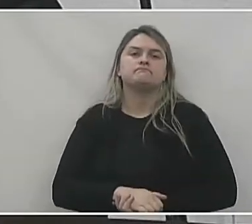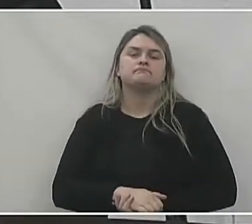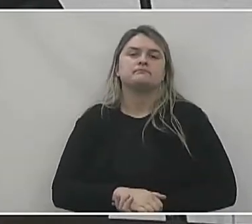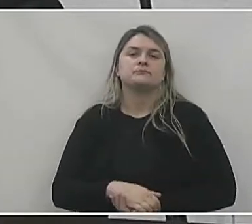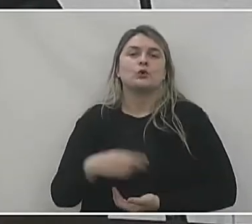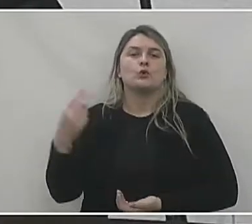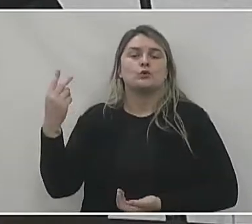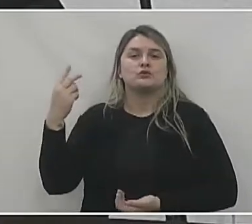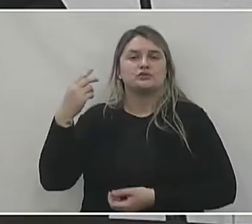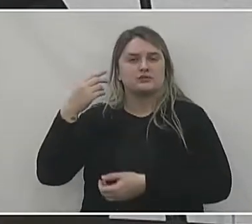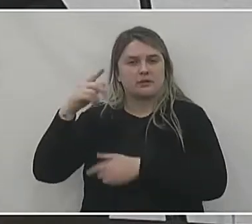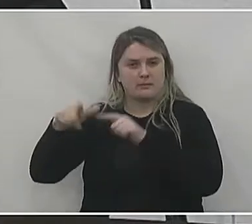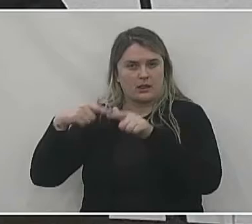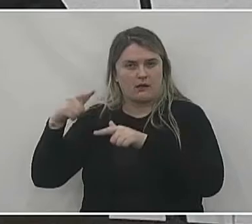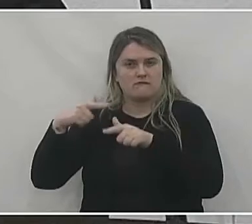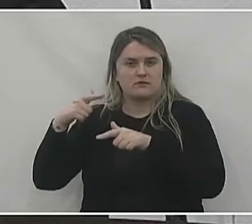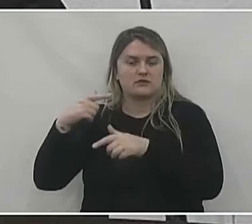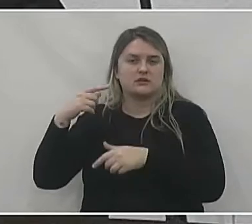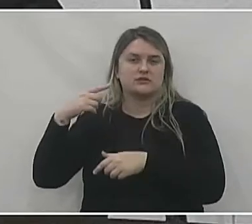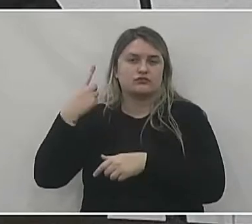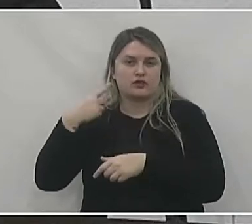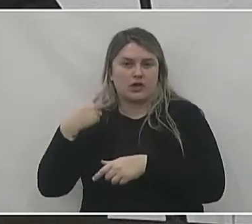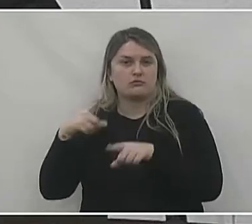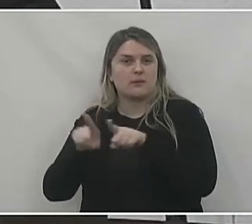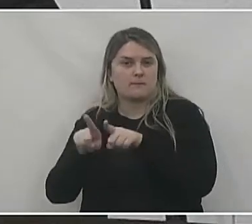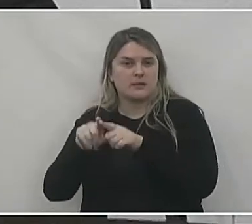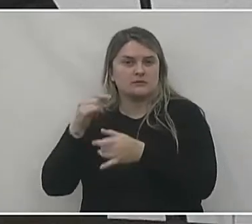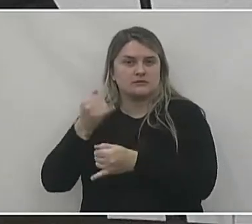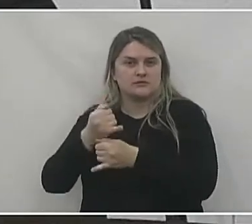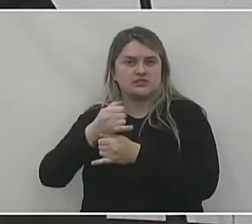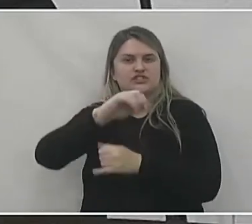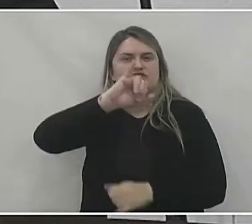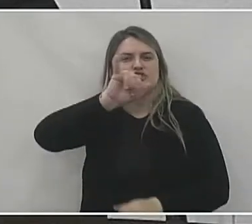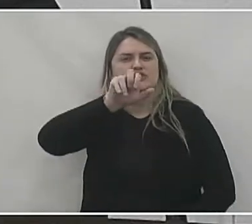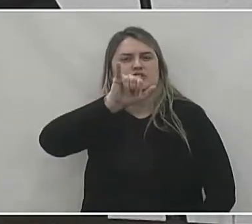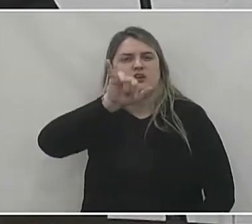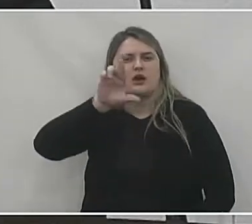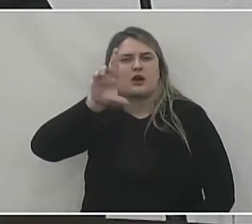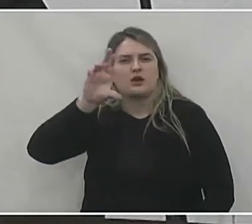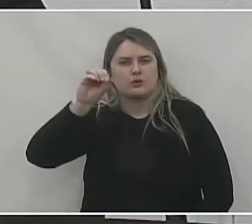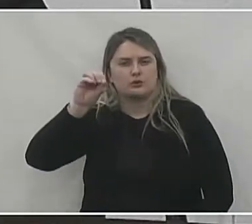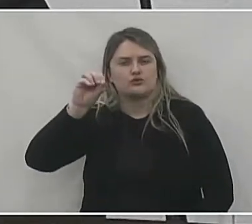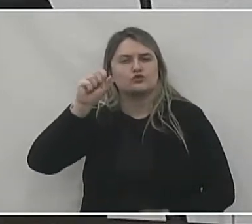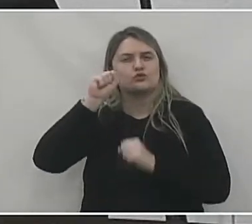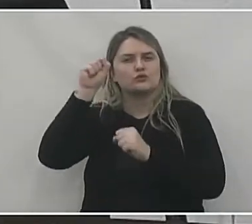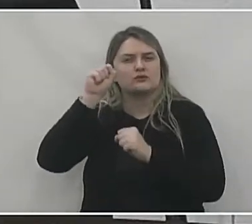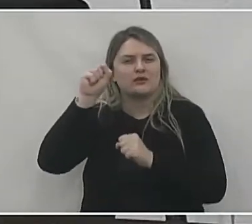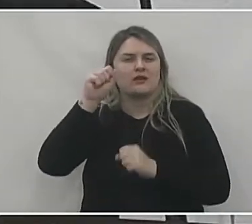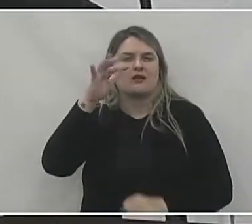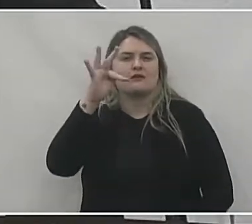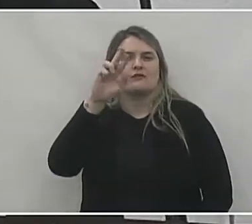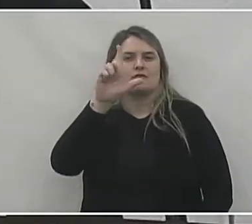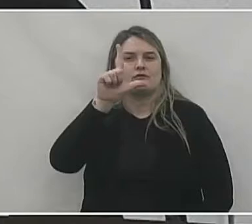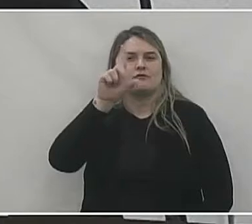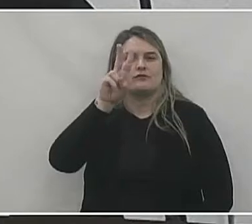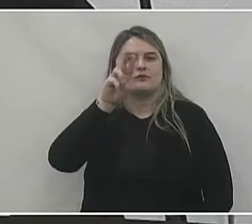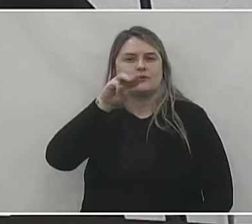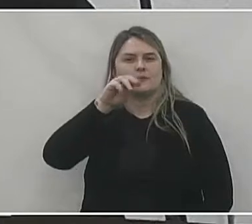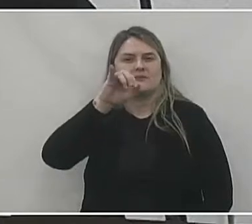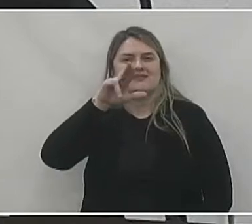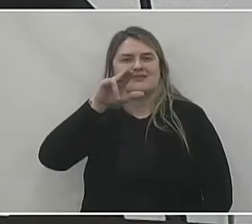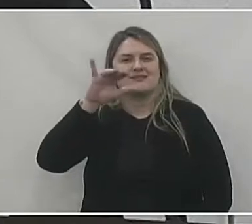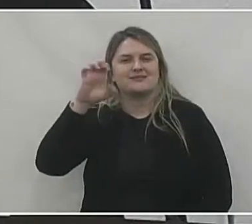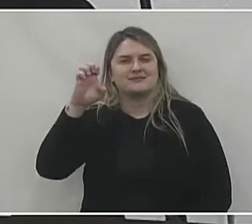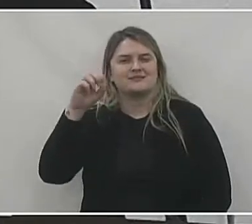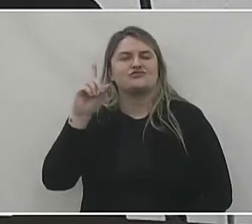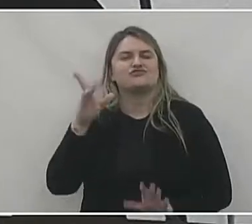o diretor da escola. Ele era diretor, o Dr. Jairo Cristi, ele era torcedor do Fluminense. Eu também sou torcedor do Fluminense. Por